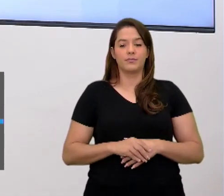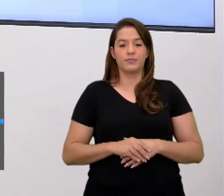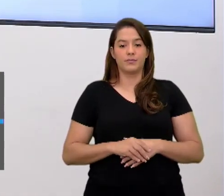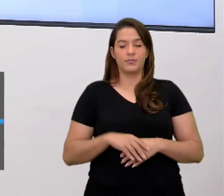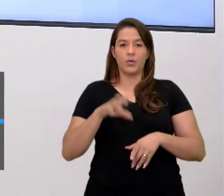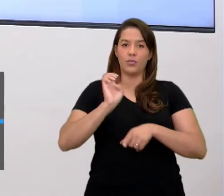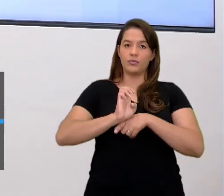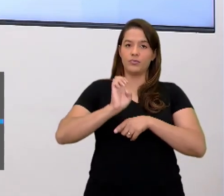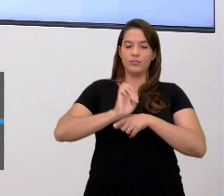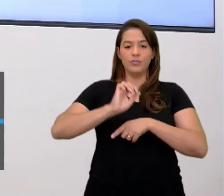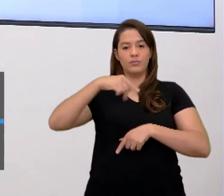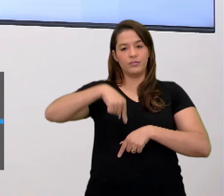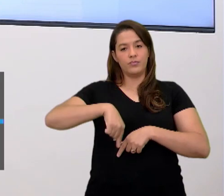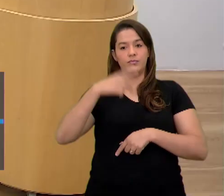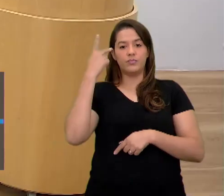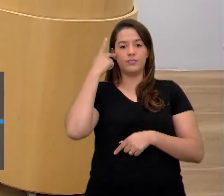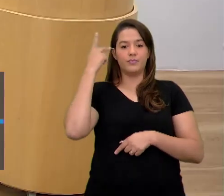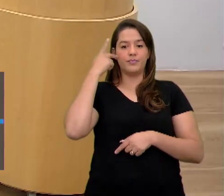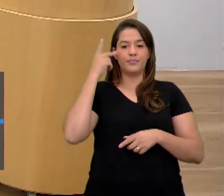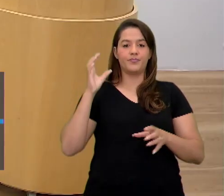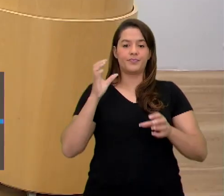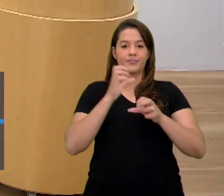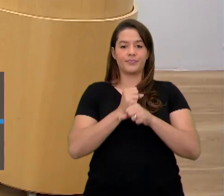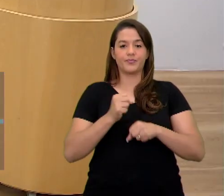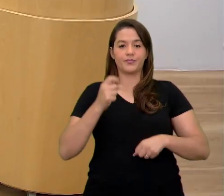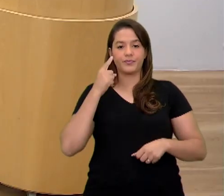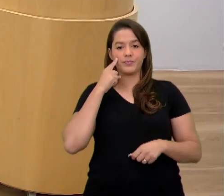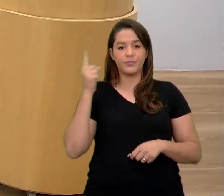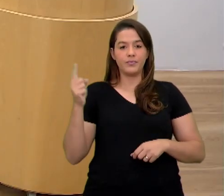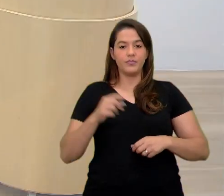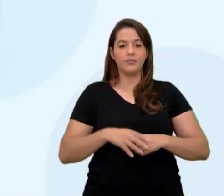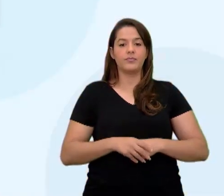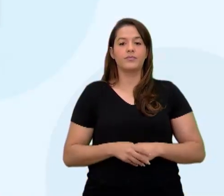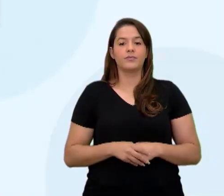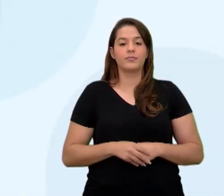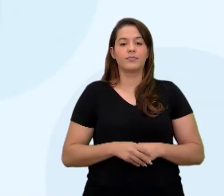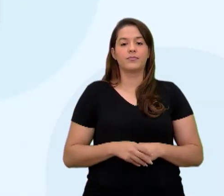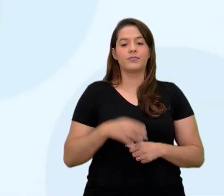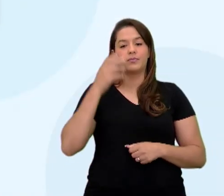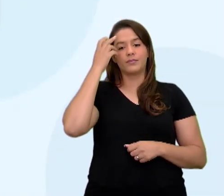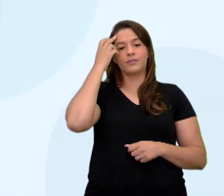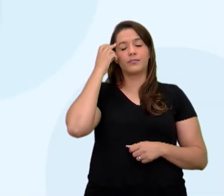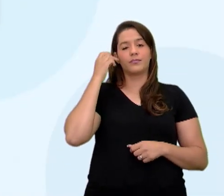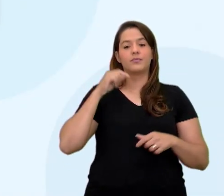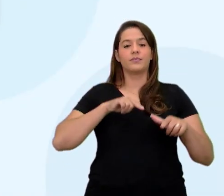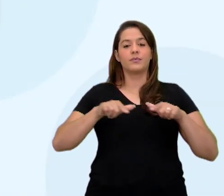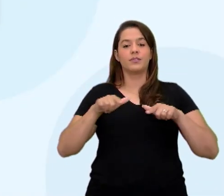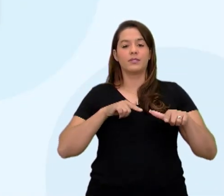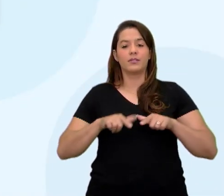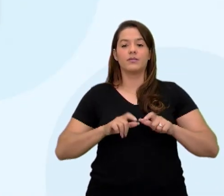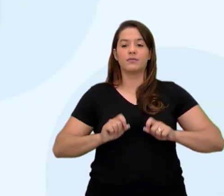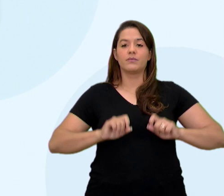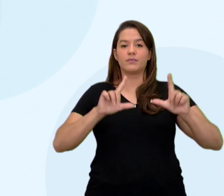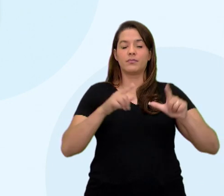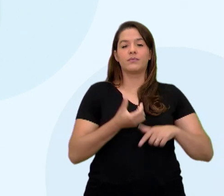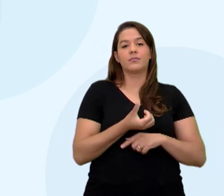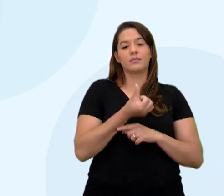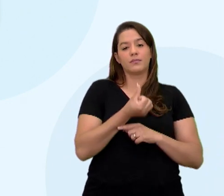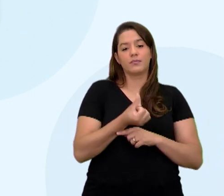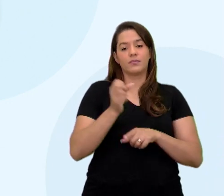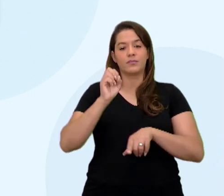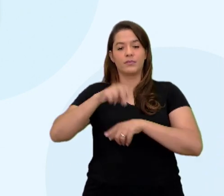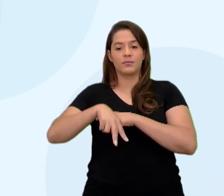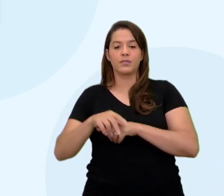estado. Tudo bem? Vamos mostrar o cálculo aí do índice? Olha lá, então, pessoas na força de trabalho, como a gente já mostrou, 6. Com